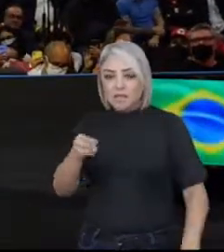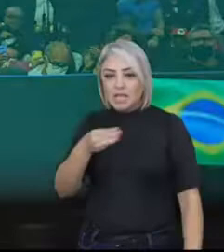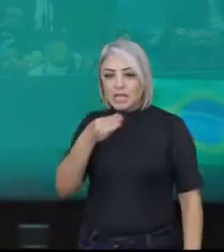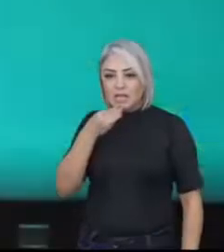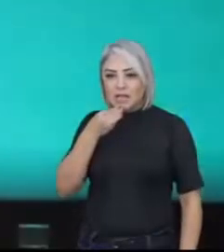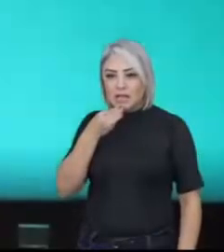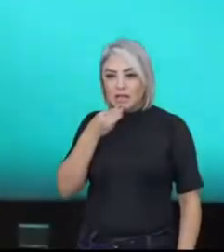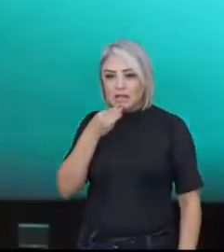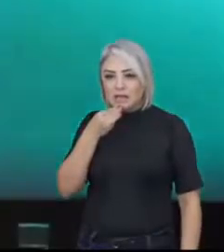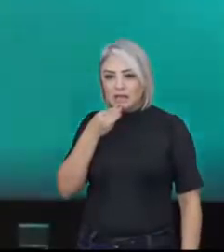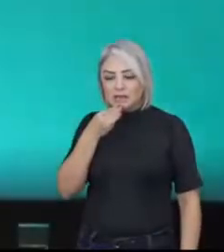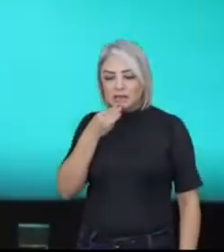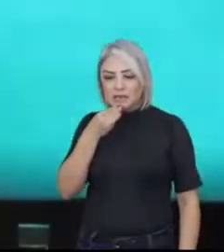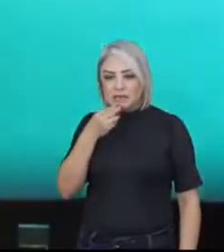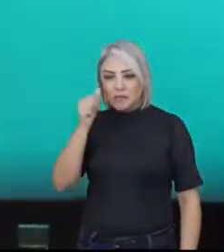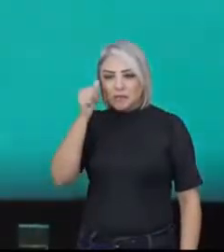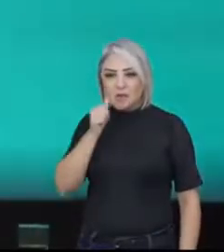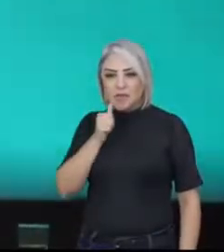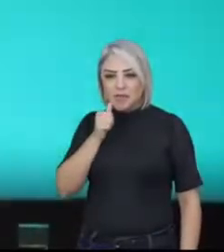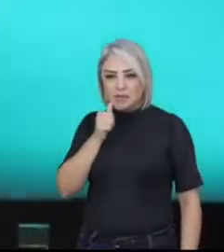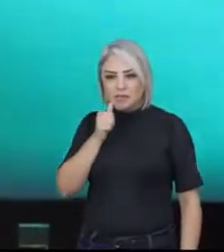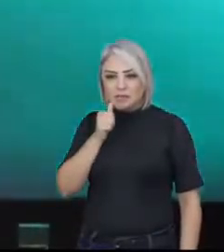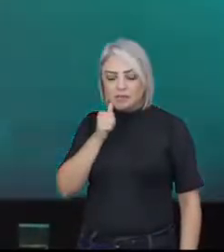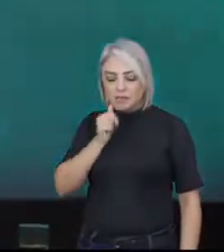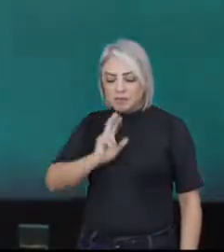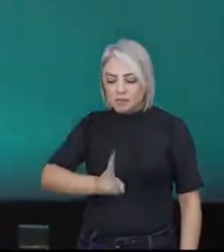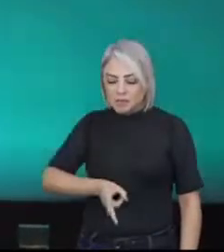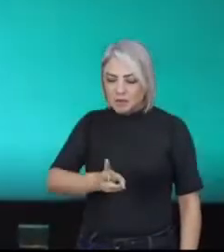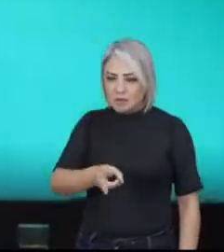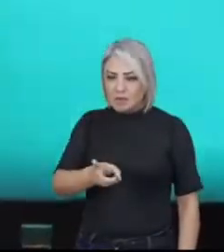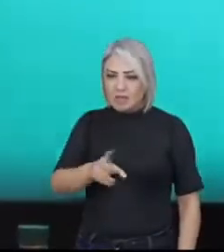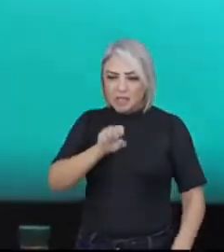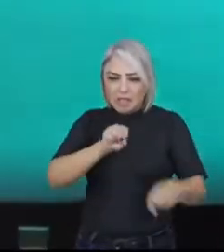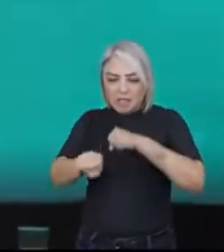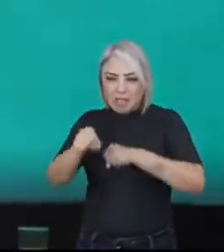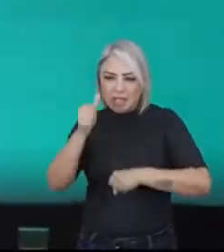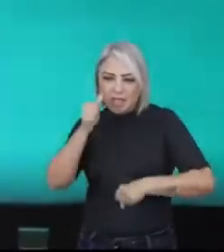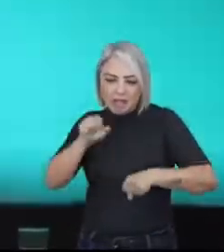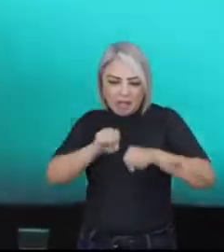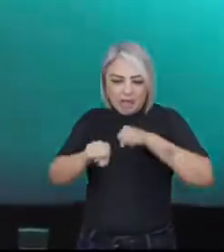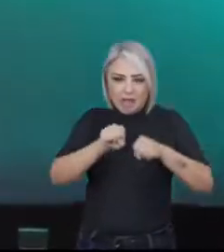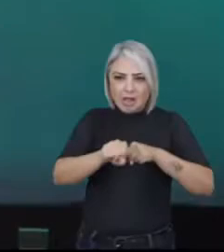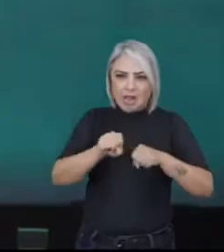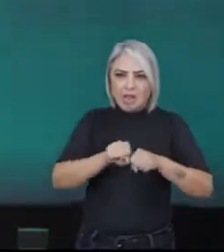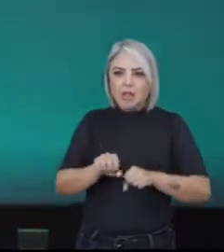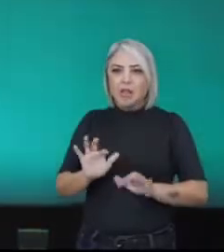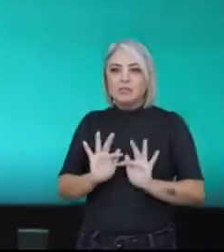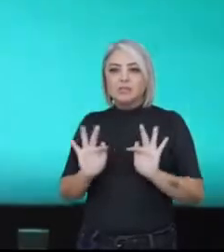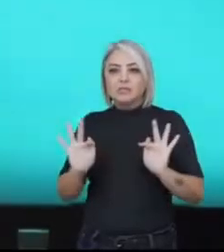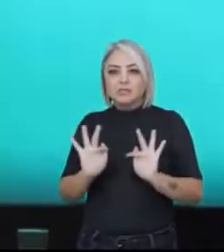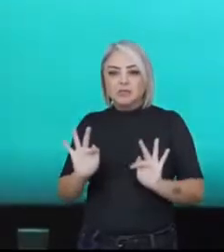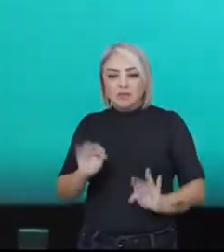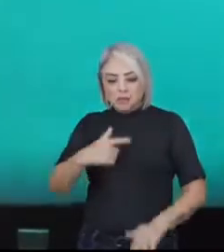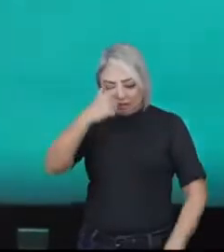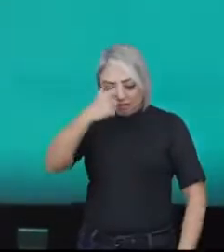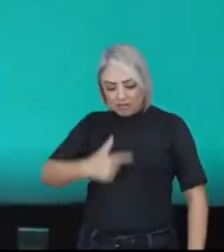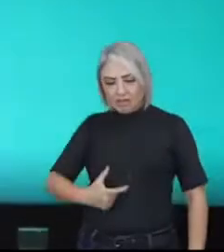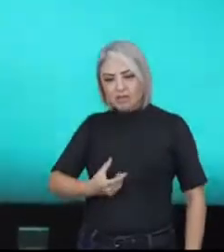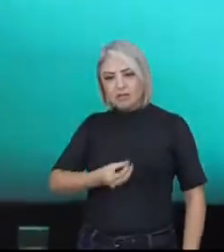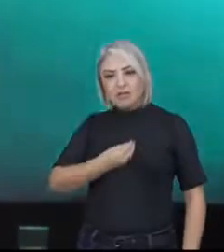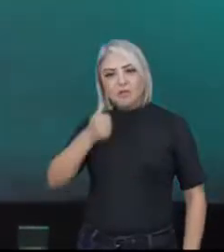enquanto mulheres continuam a ser assassinadas pelo simples fato de serem mulheres.